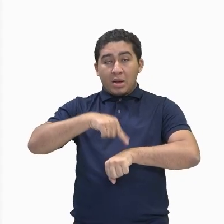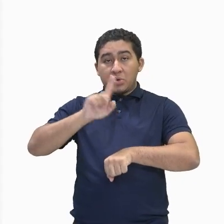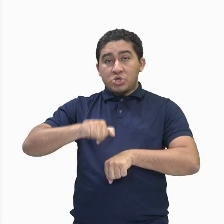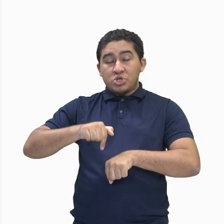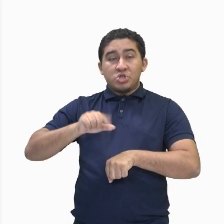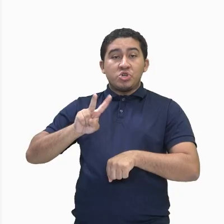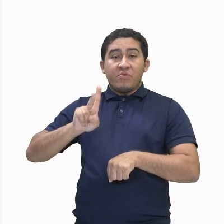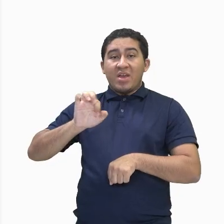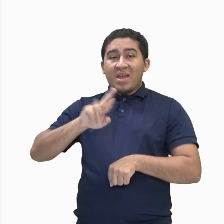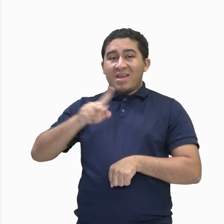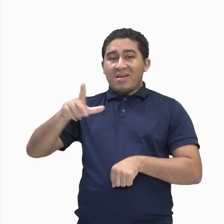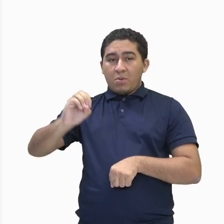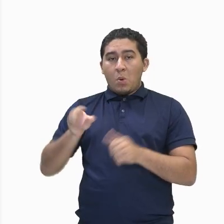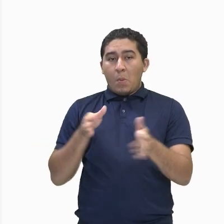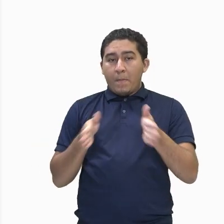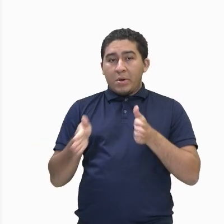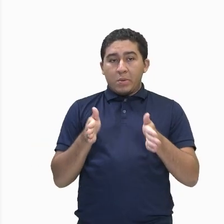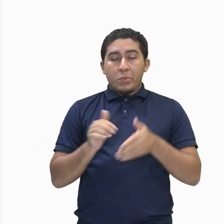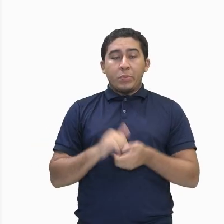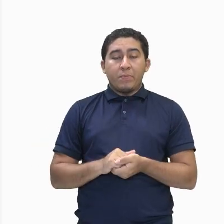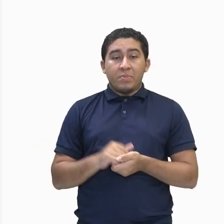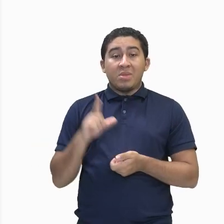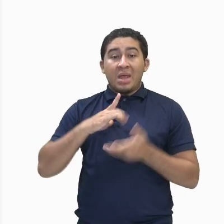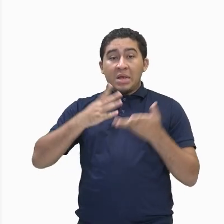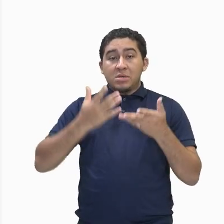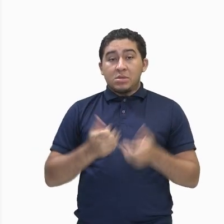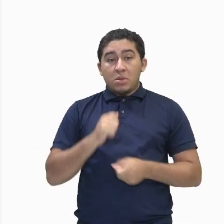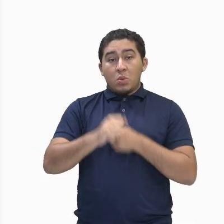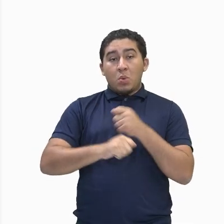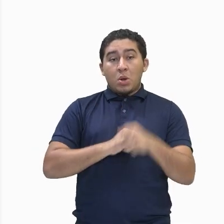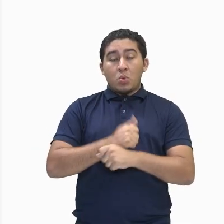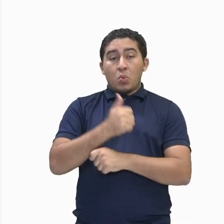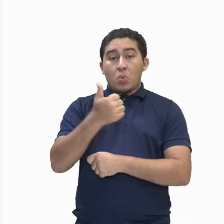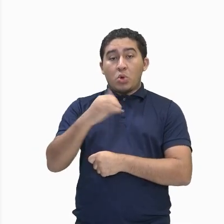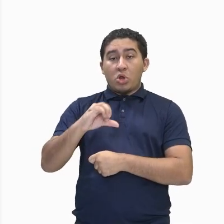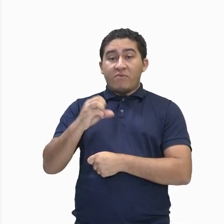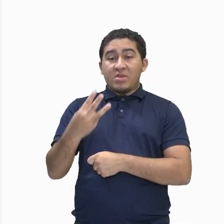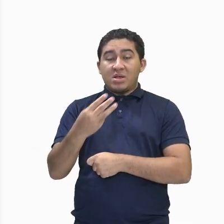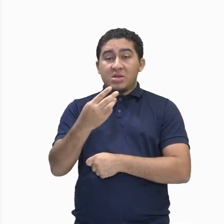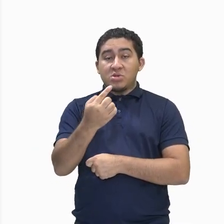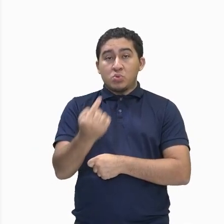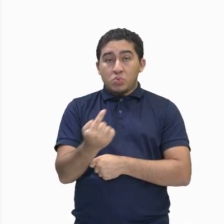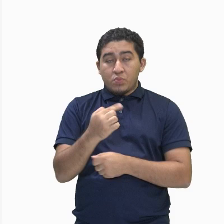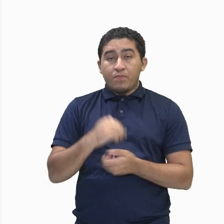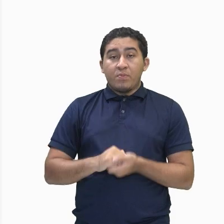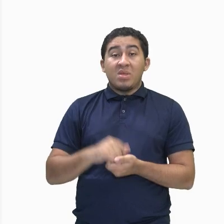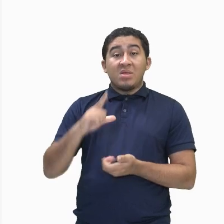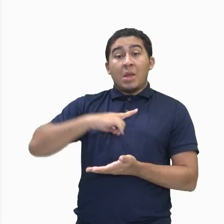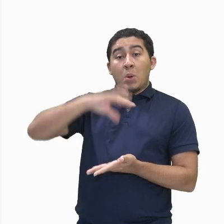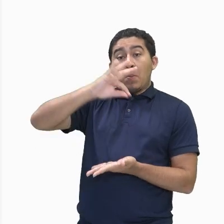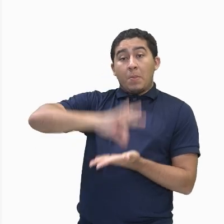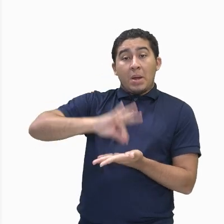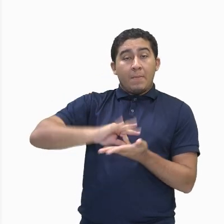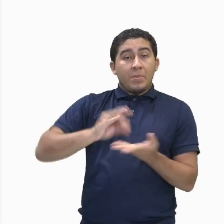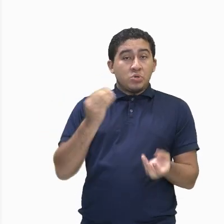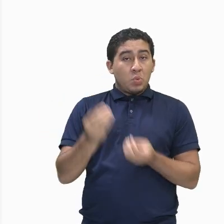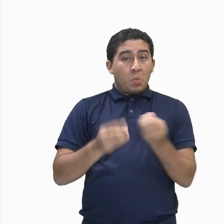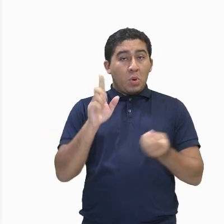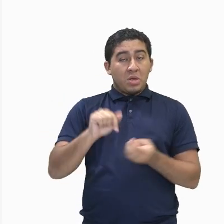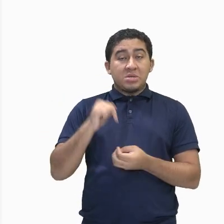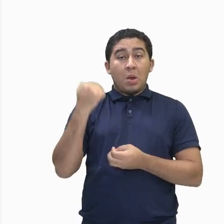de 1931. Aí nós temos um mapinha, olha, de como que esse horário de verão funcionava, né?